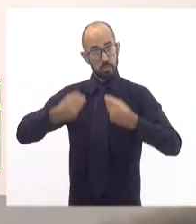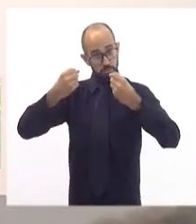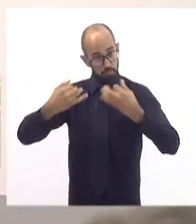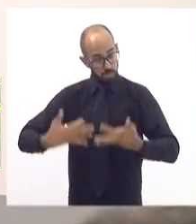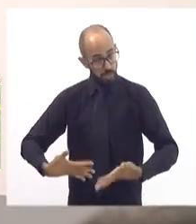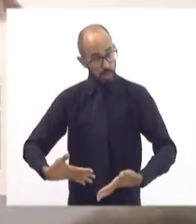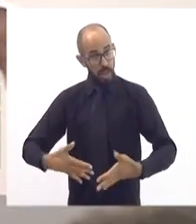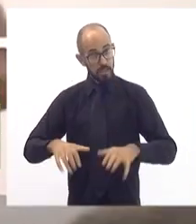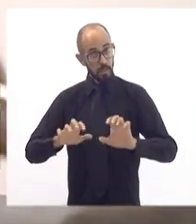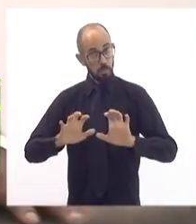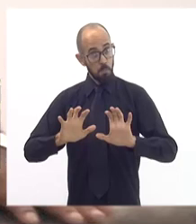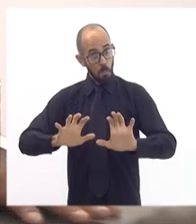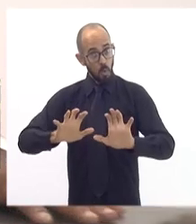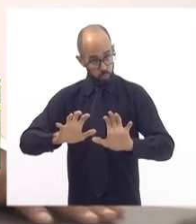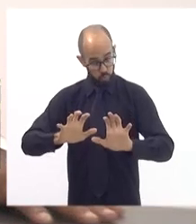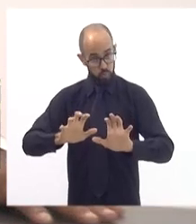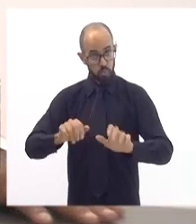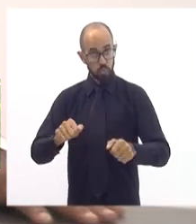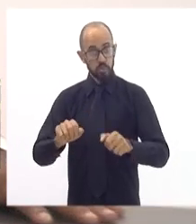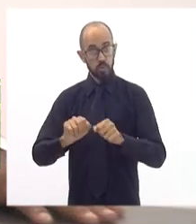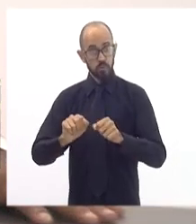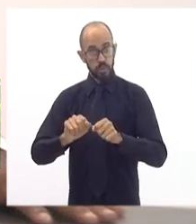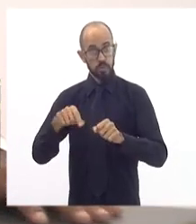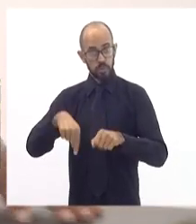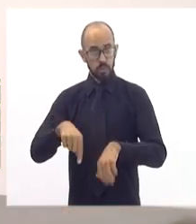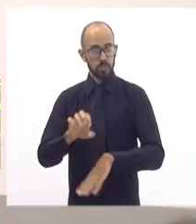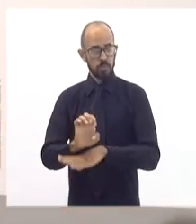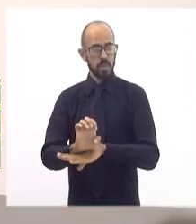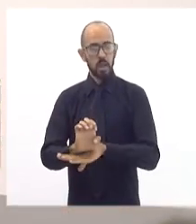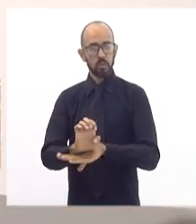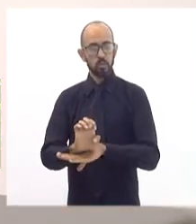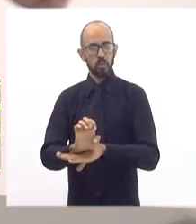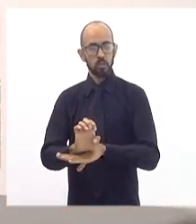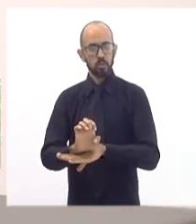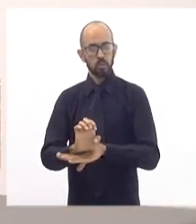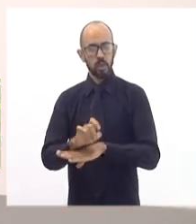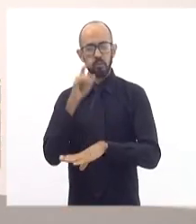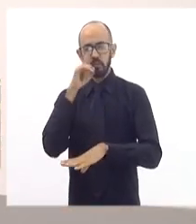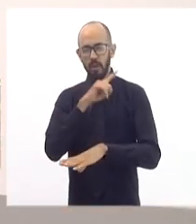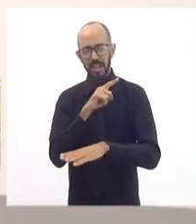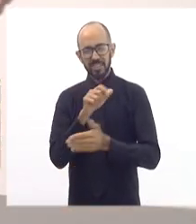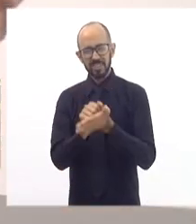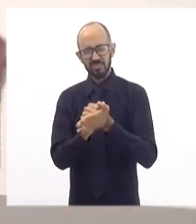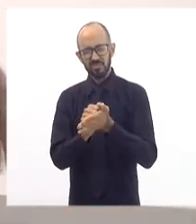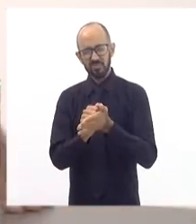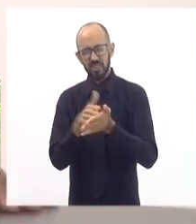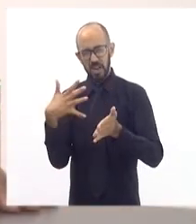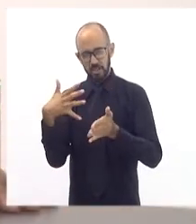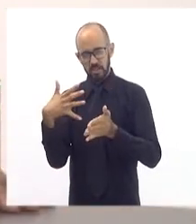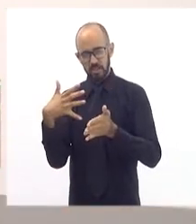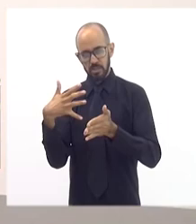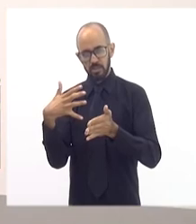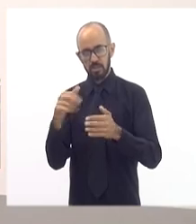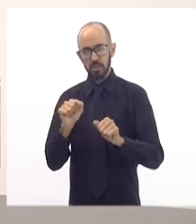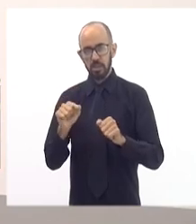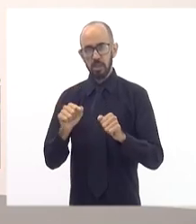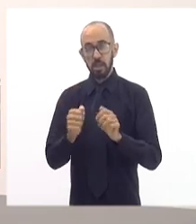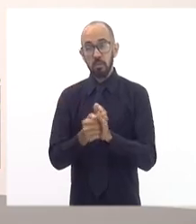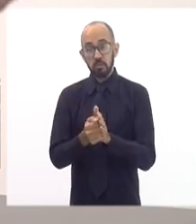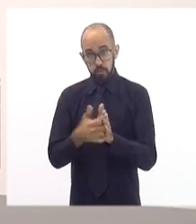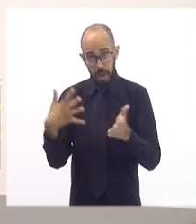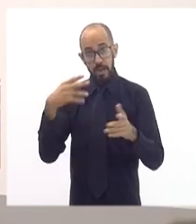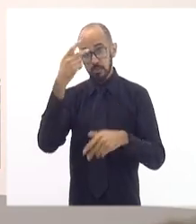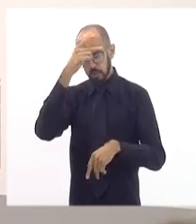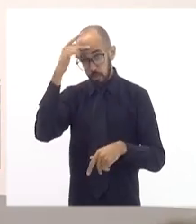que tá aqui sendo montado no estado sabe de tantas falhas de tantos erros e tantas pessoas